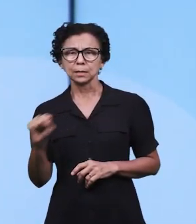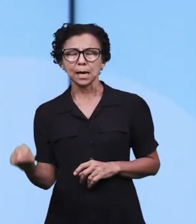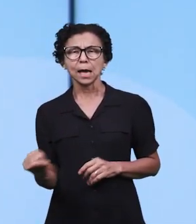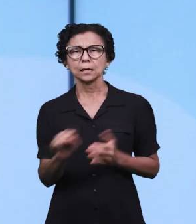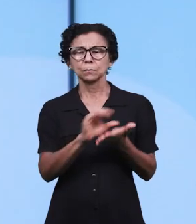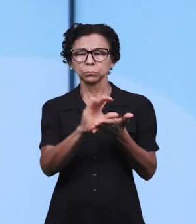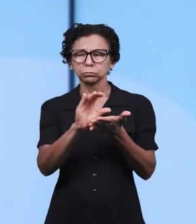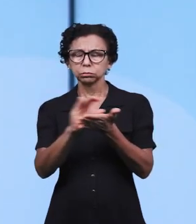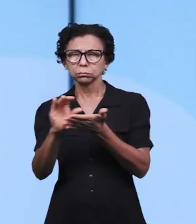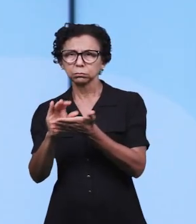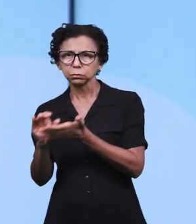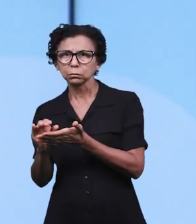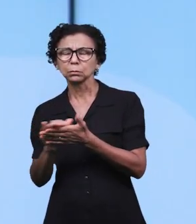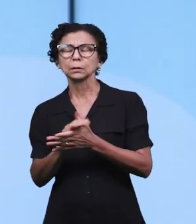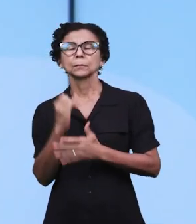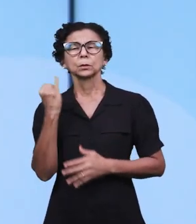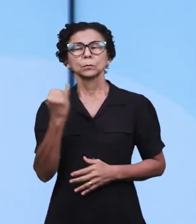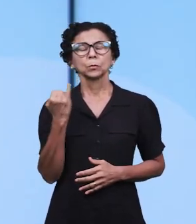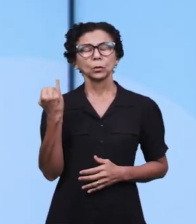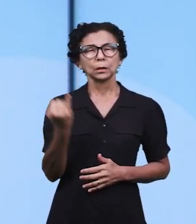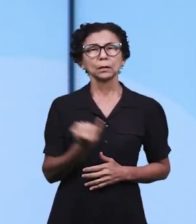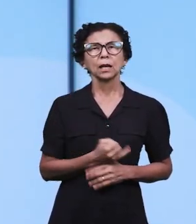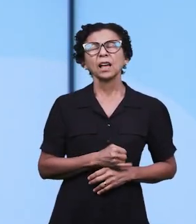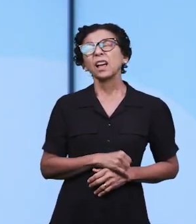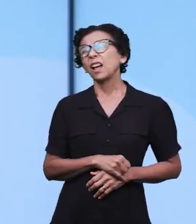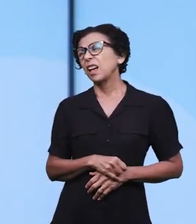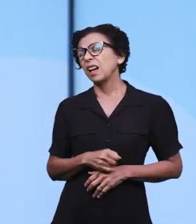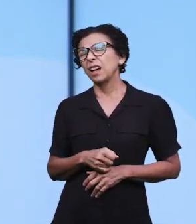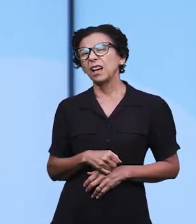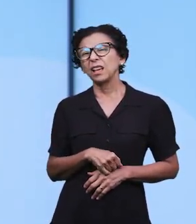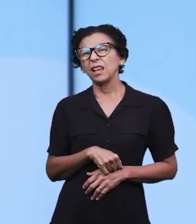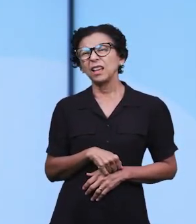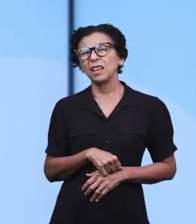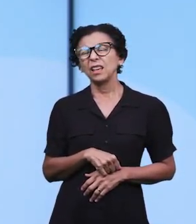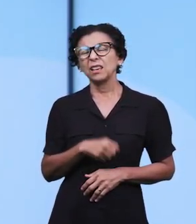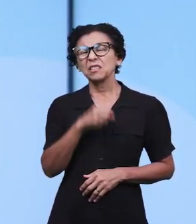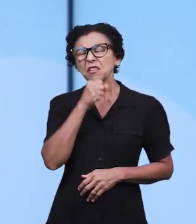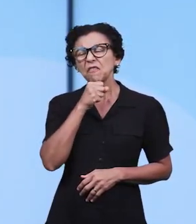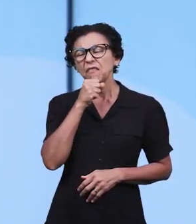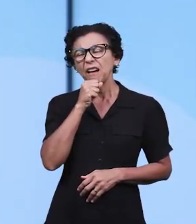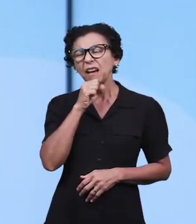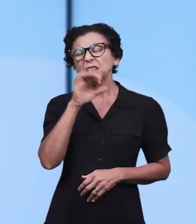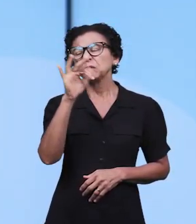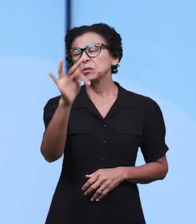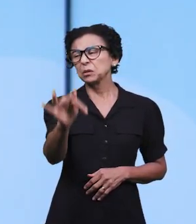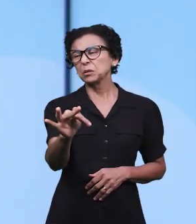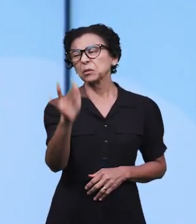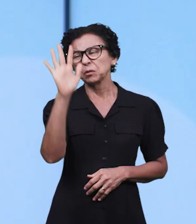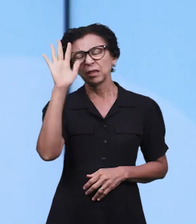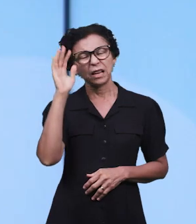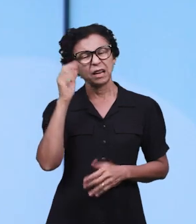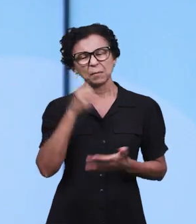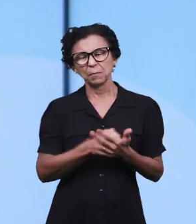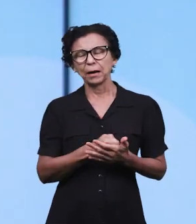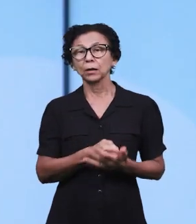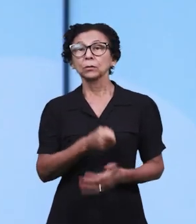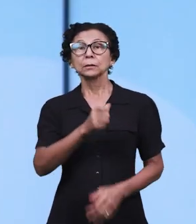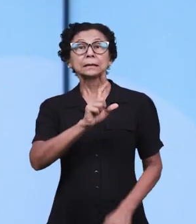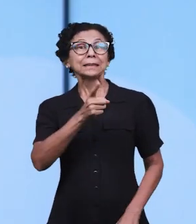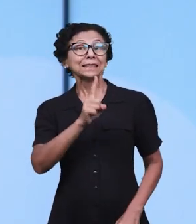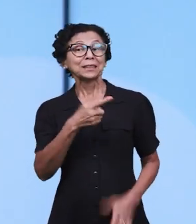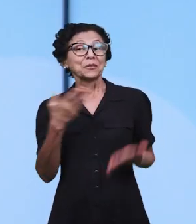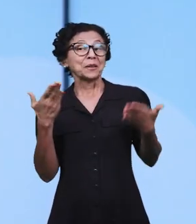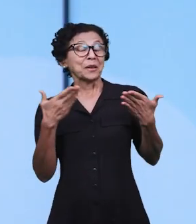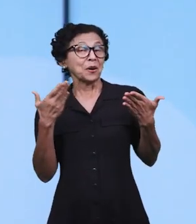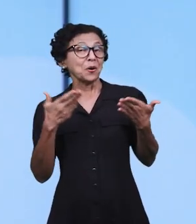conhecimento dessa contribuição, não pensando, quando eu tiver meus 65 anos, mas pensando no hoje e no amanhã. Porque a legislação também está preocupada